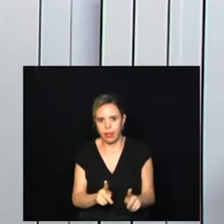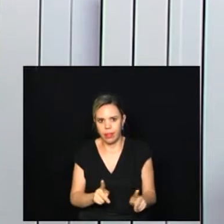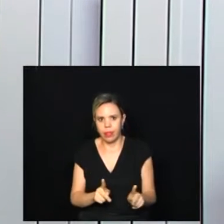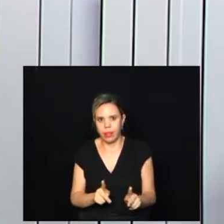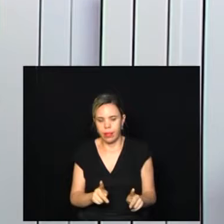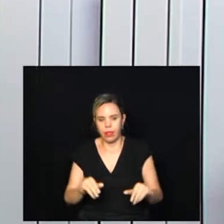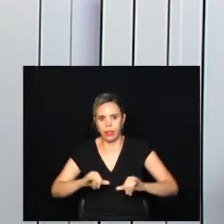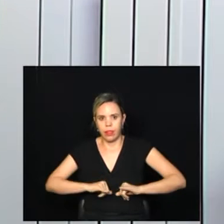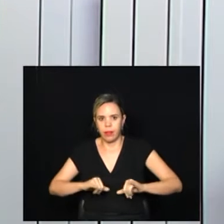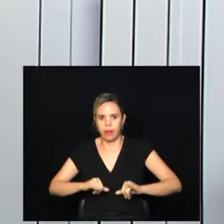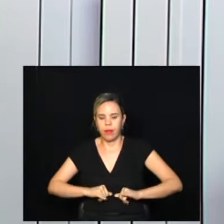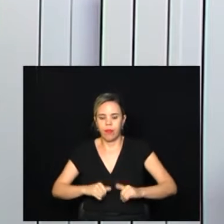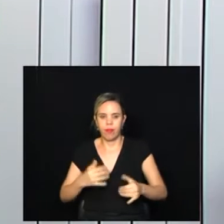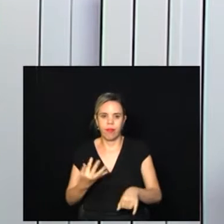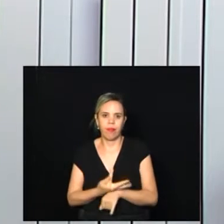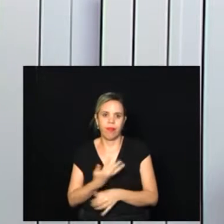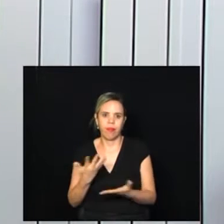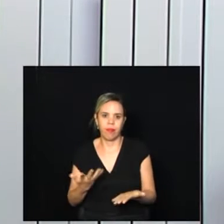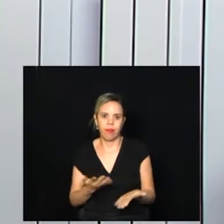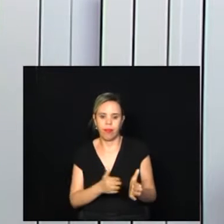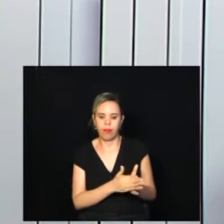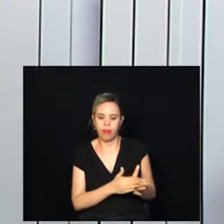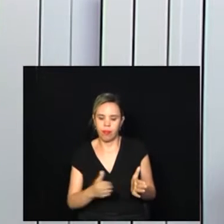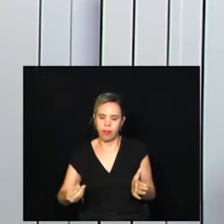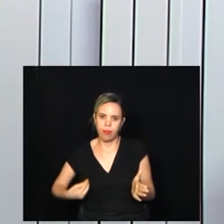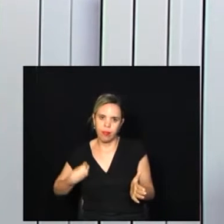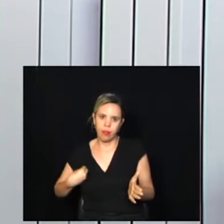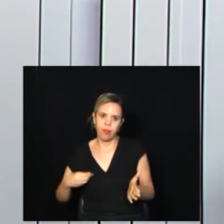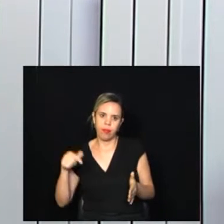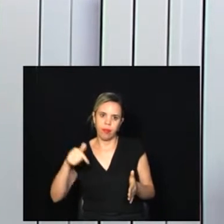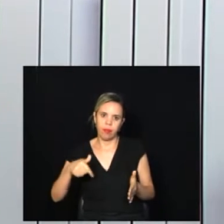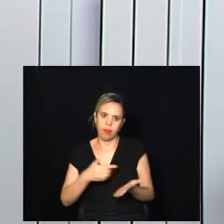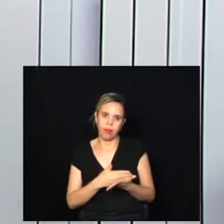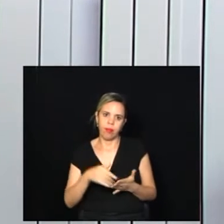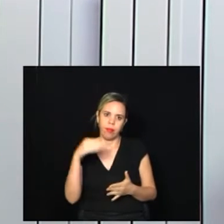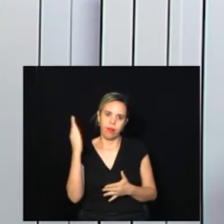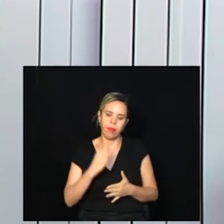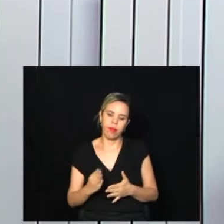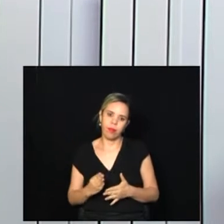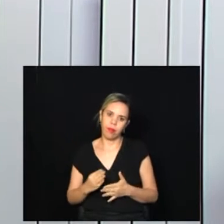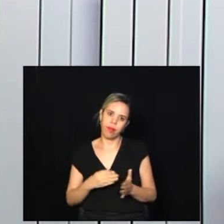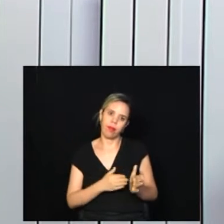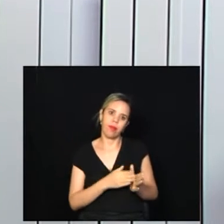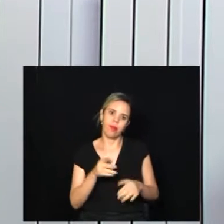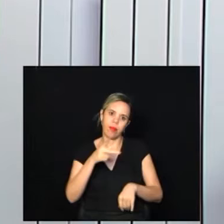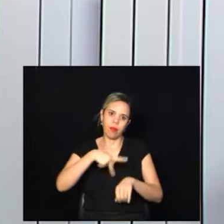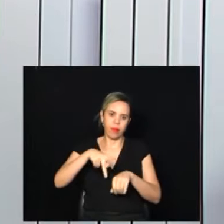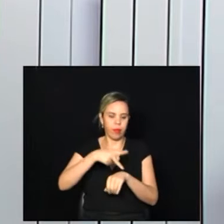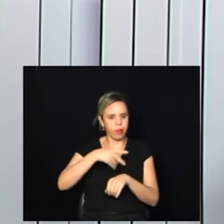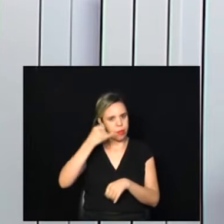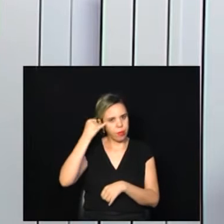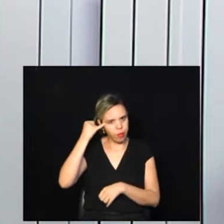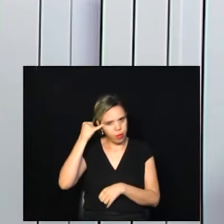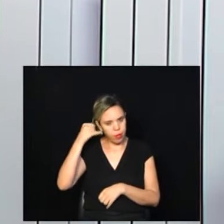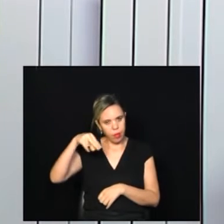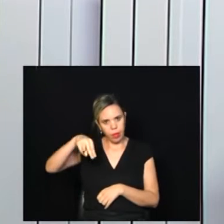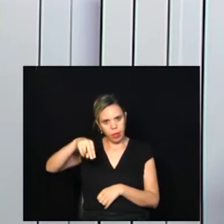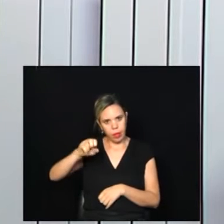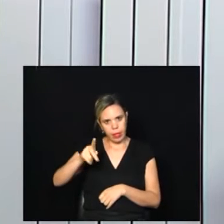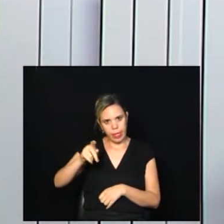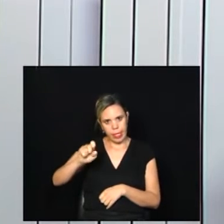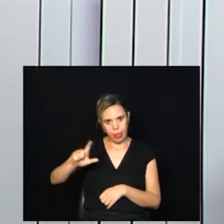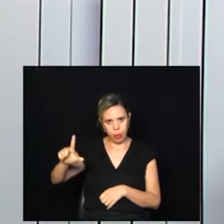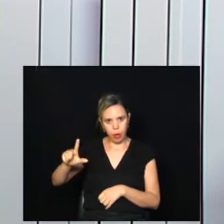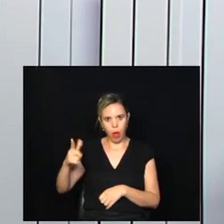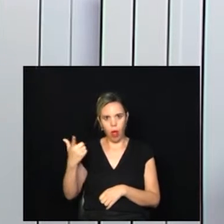os Sofrimentos. E essa jornada começou aqui no Brasil, passa pelo Japão, Nepal e